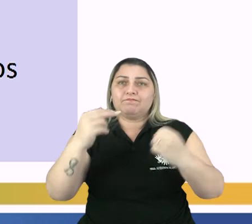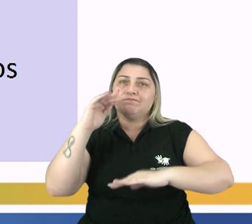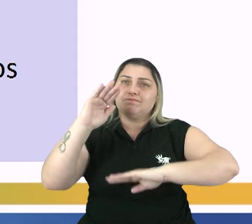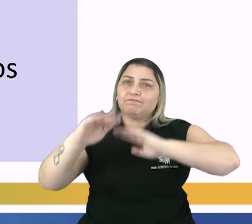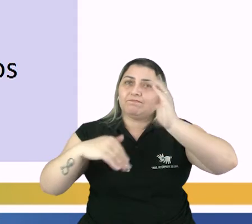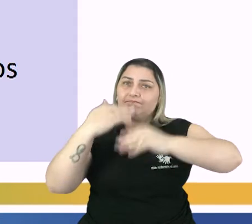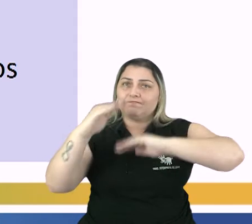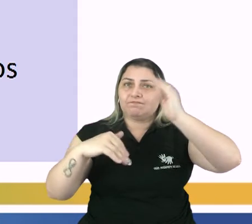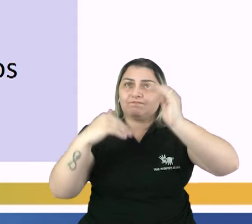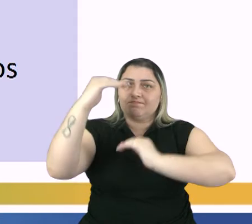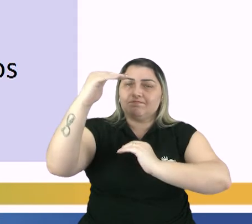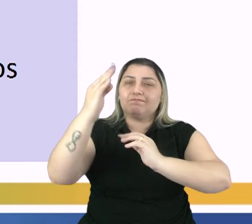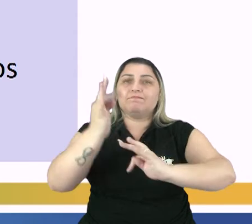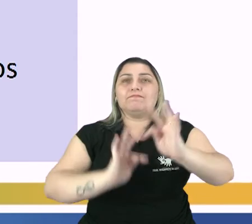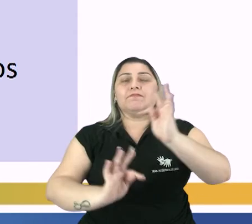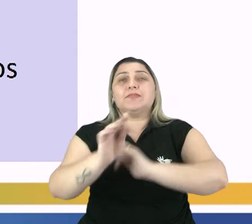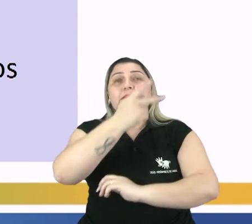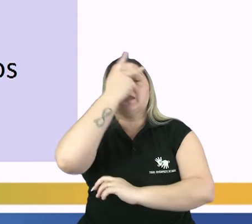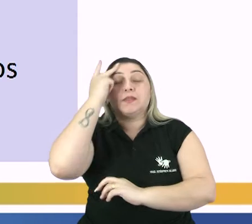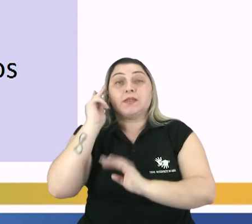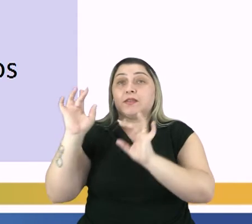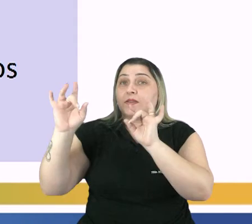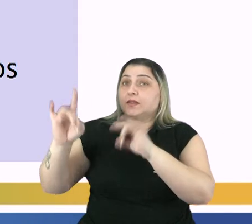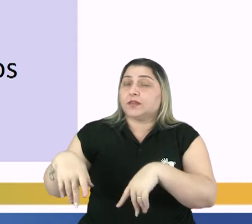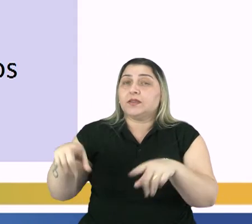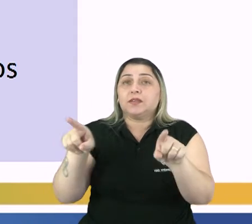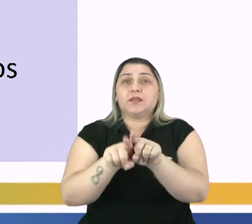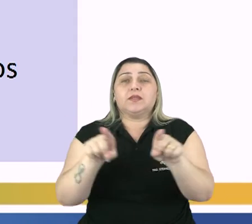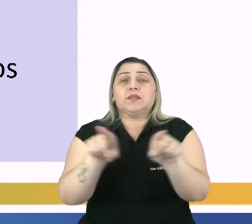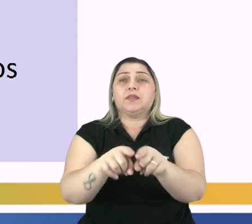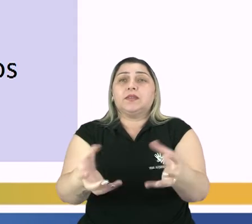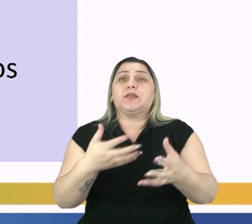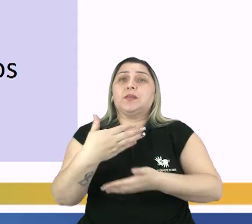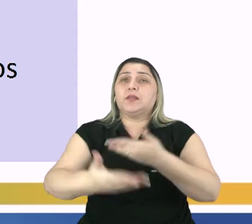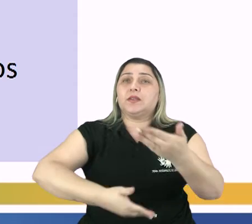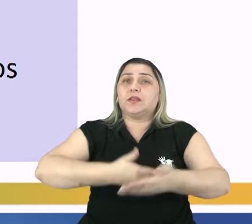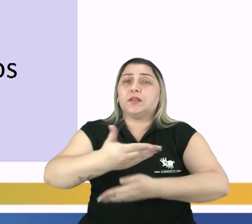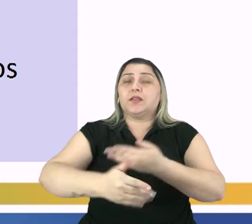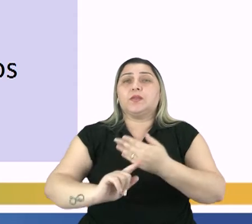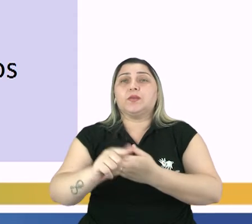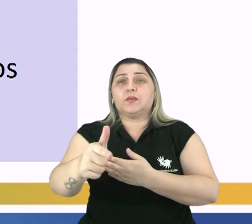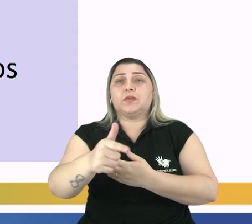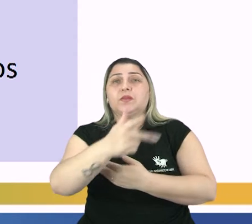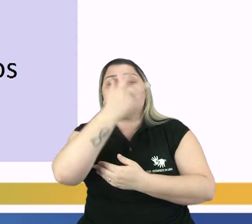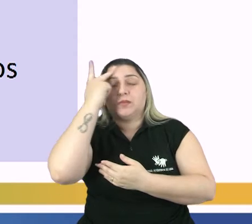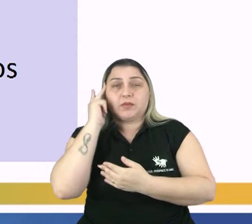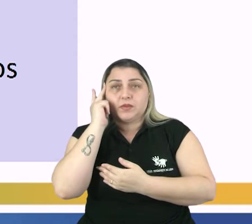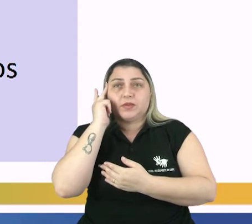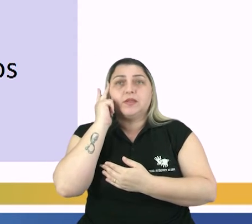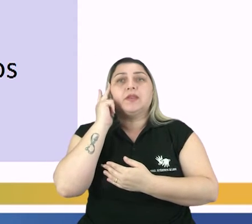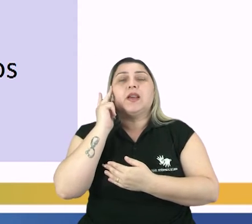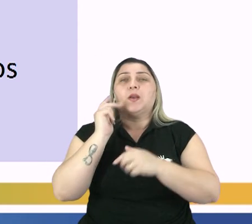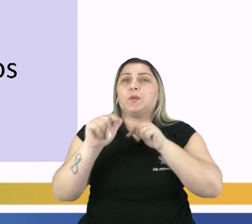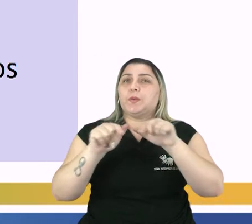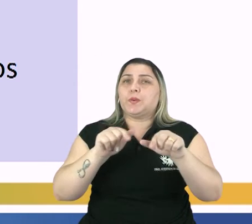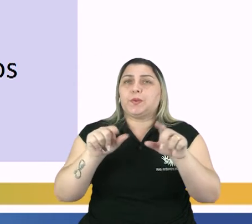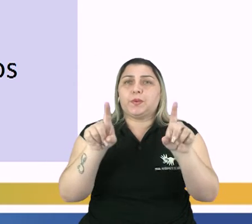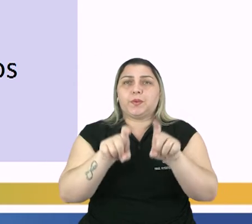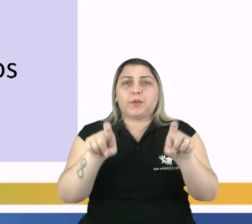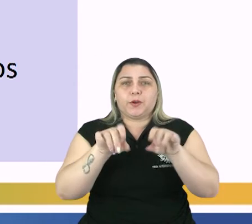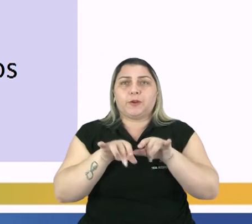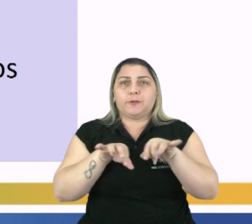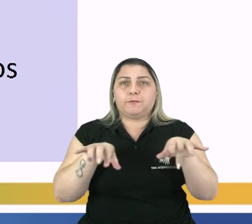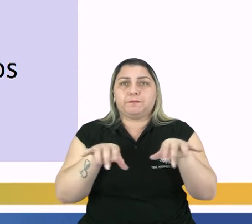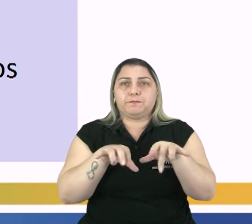avanço tecnológico. Né? As pessoas deixam também aí de querer interagir com outras pessoas e ficam muito atrás de um